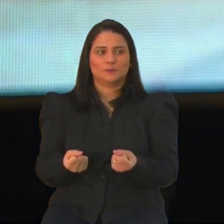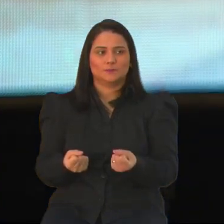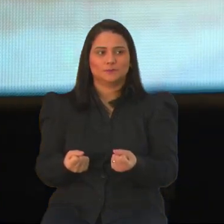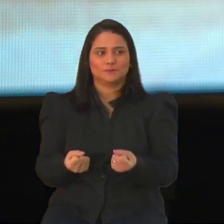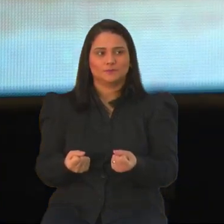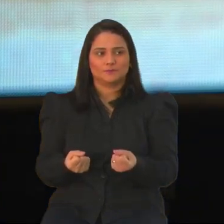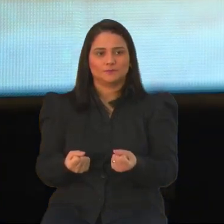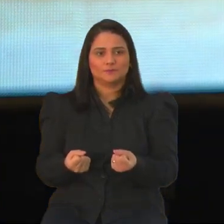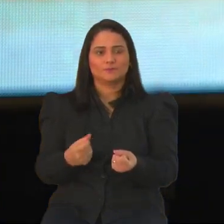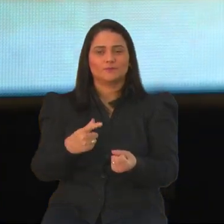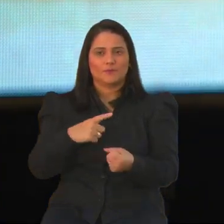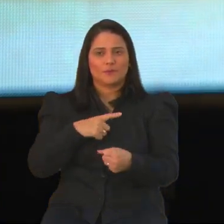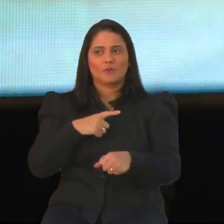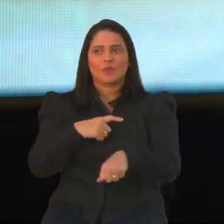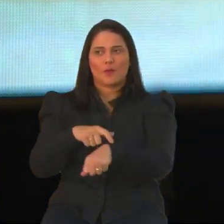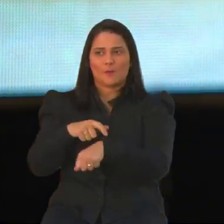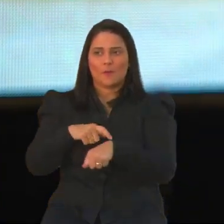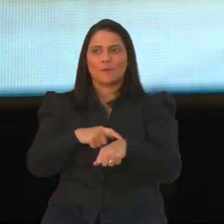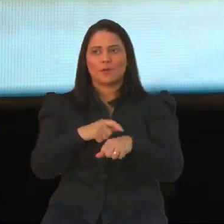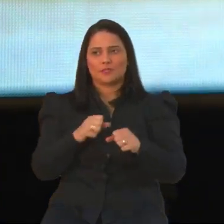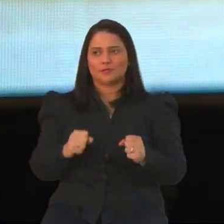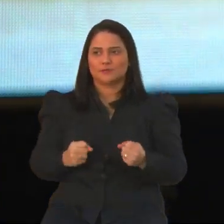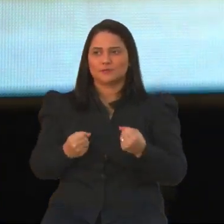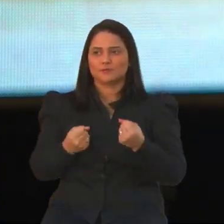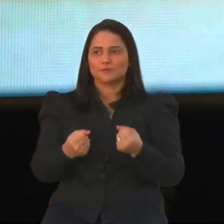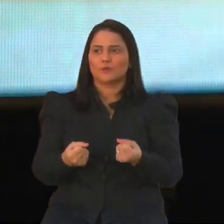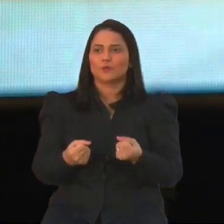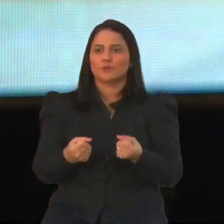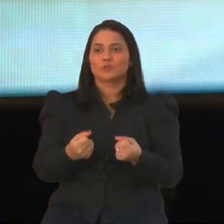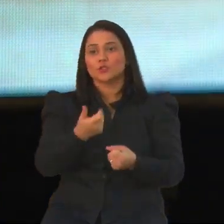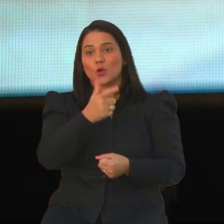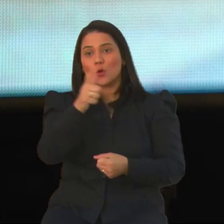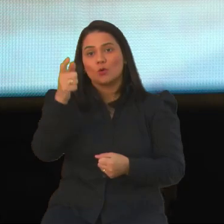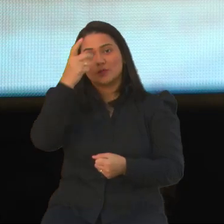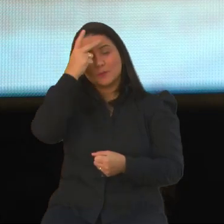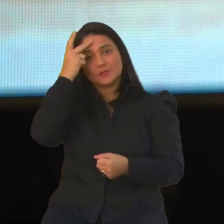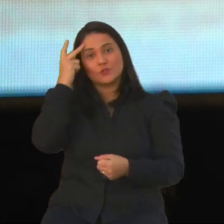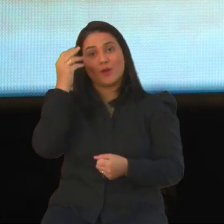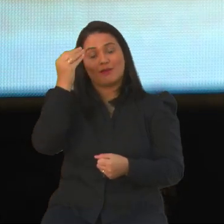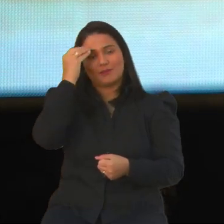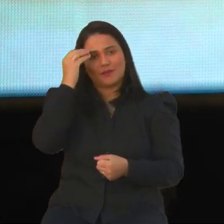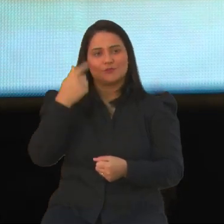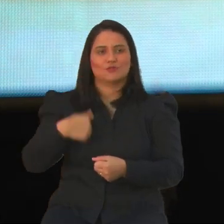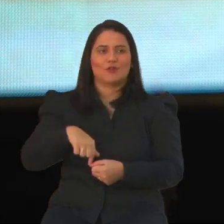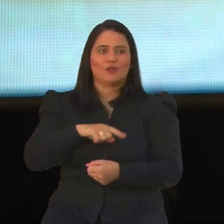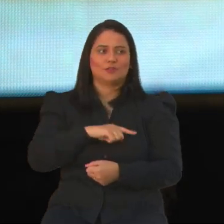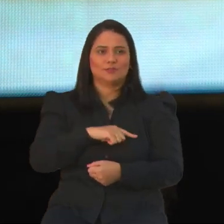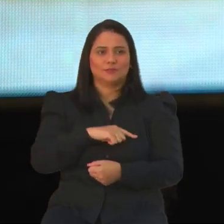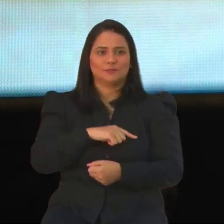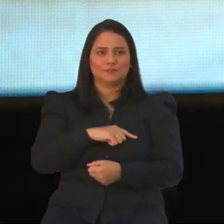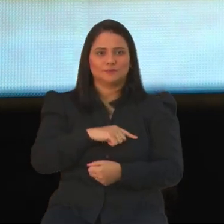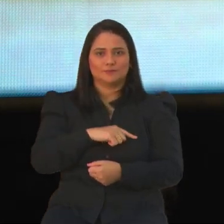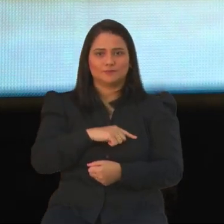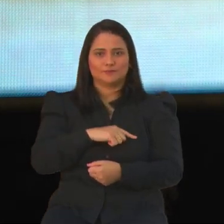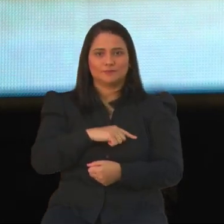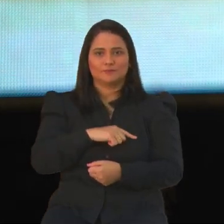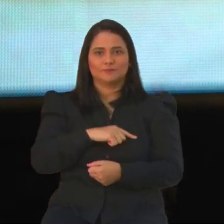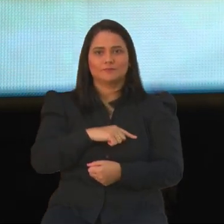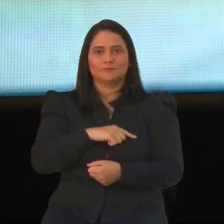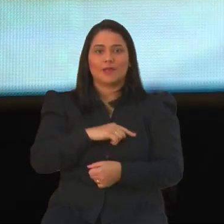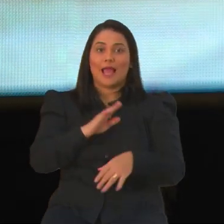Tem momentos que a gente se esforça para que o outro nos compreenda. O que nem sempre